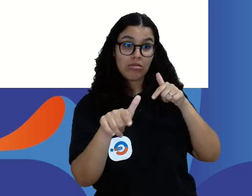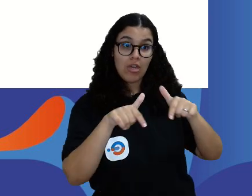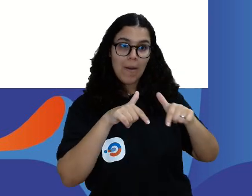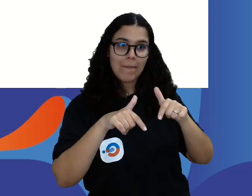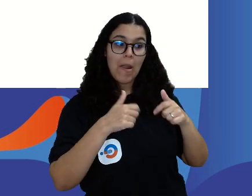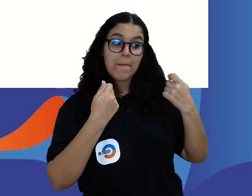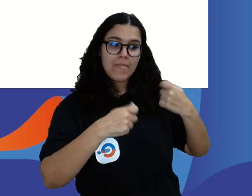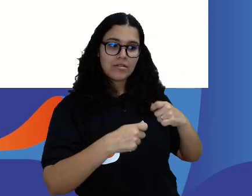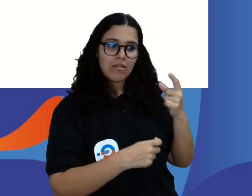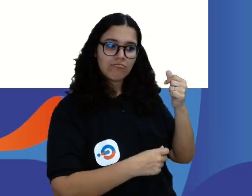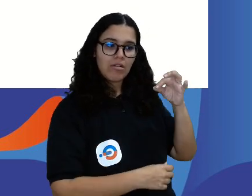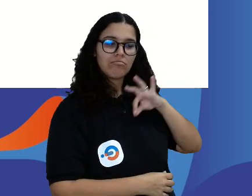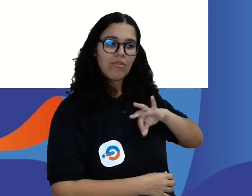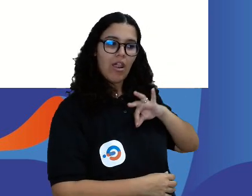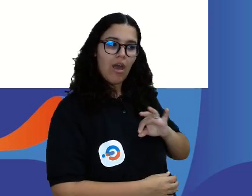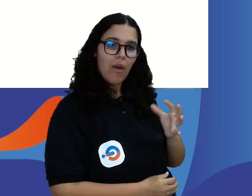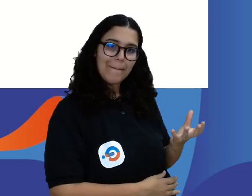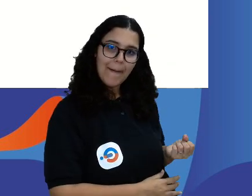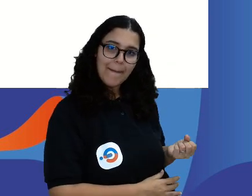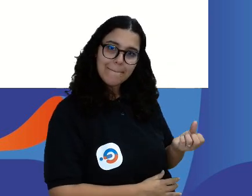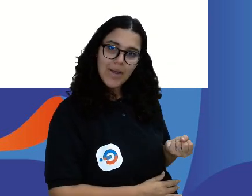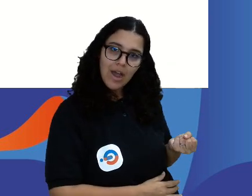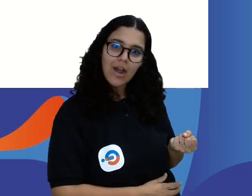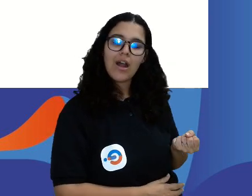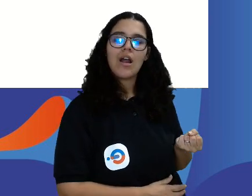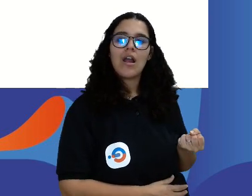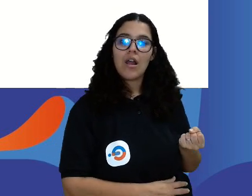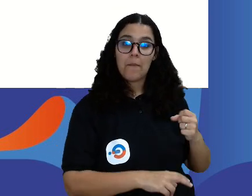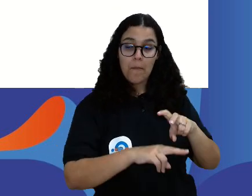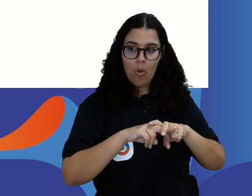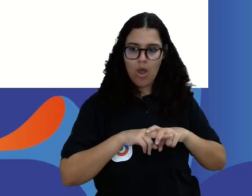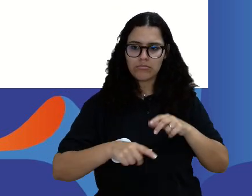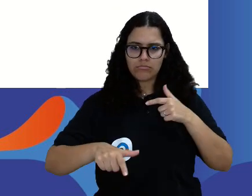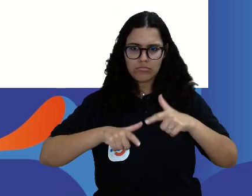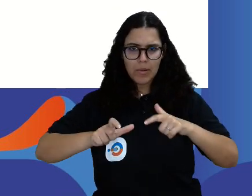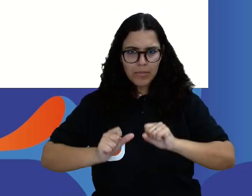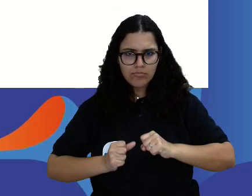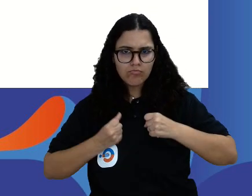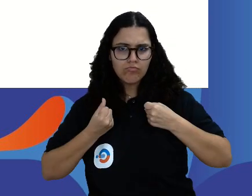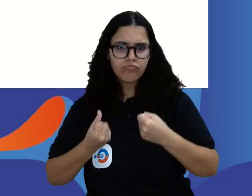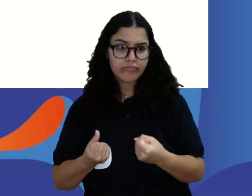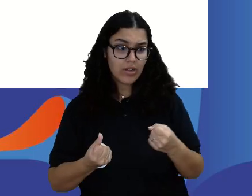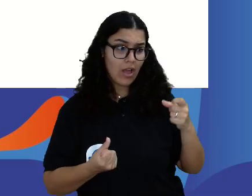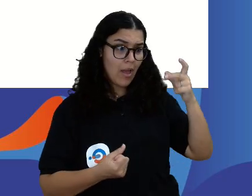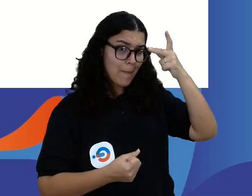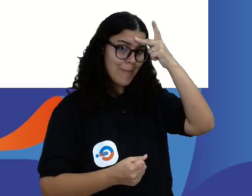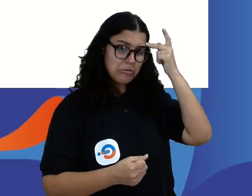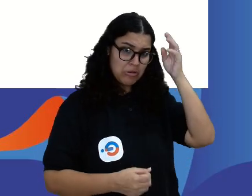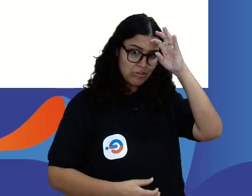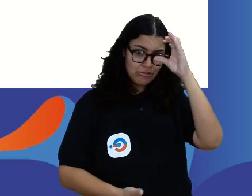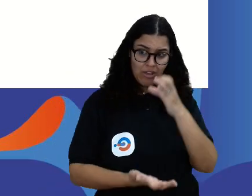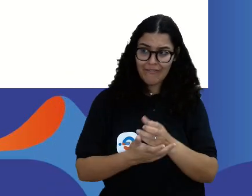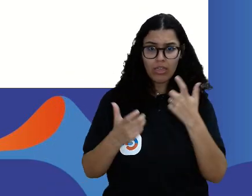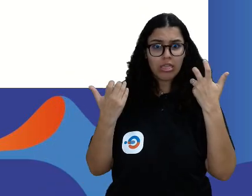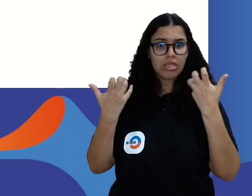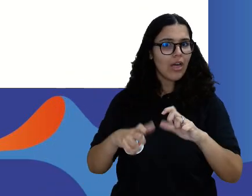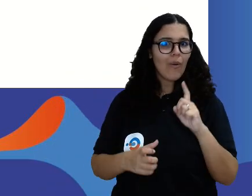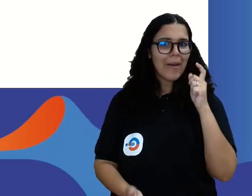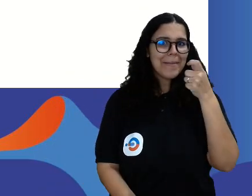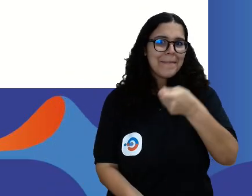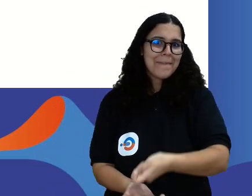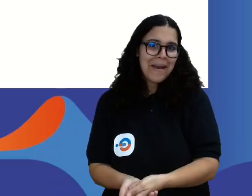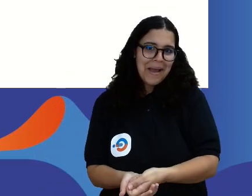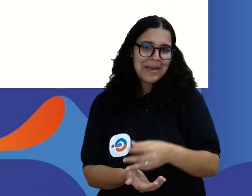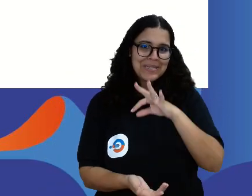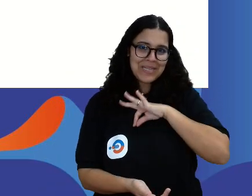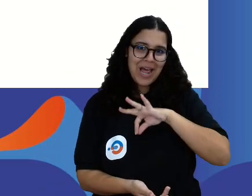receber um salário justo pela sua atividade, muitos desses senhores não queriam pagar os salários